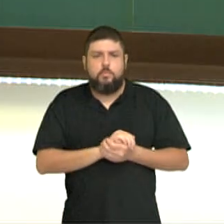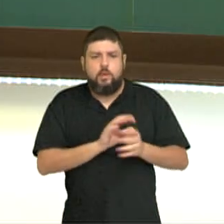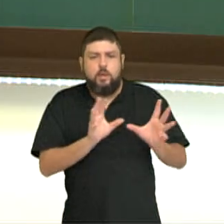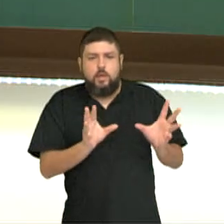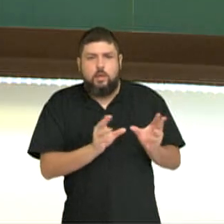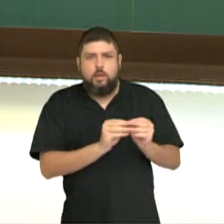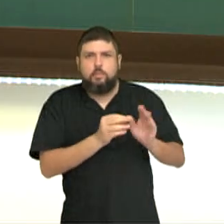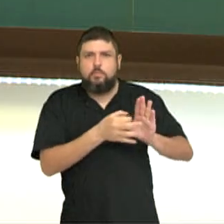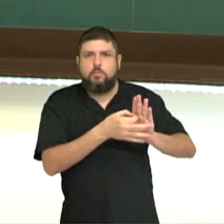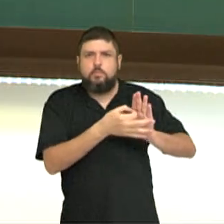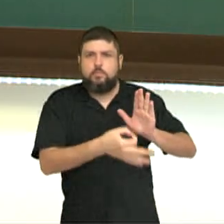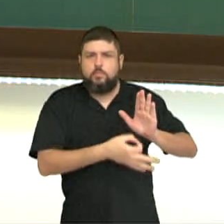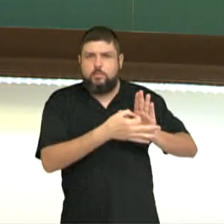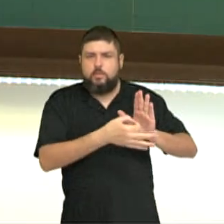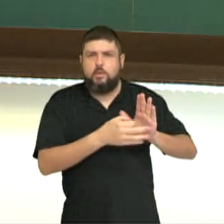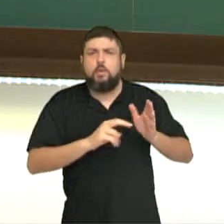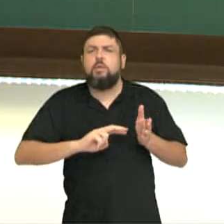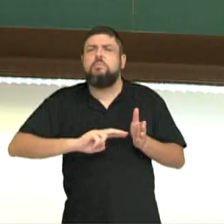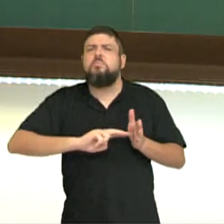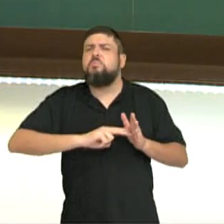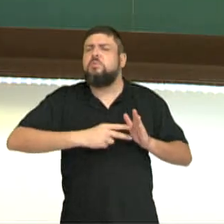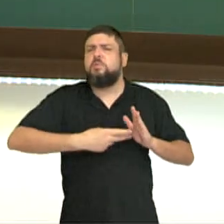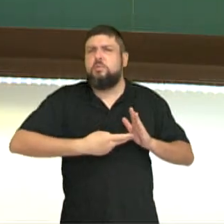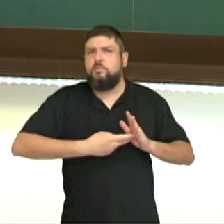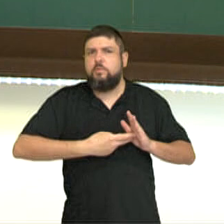é um texto que tem por objetivo o quê?